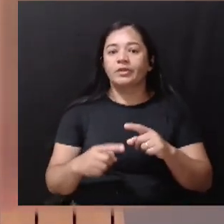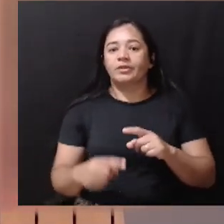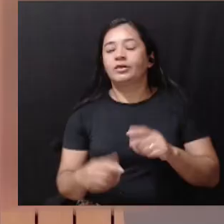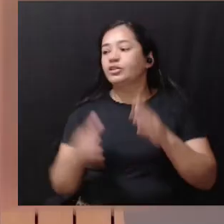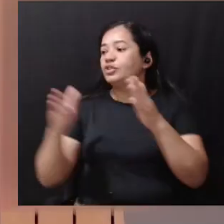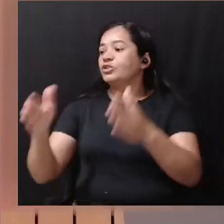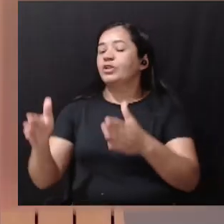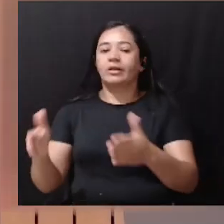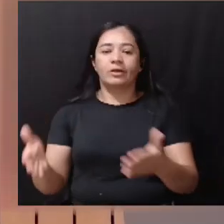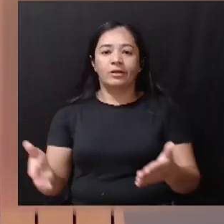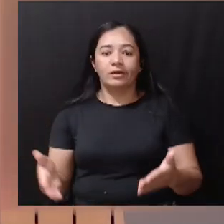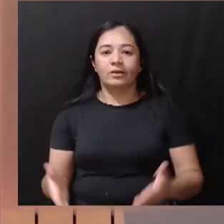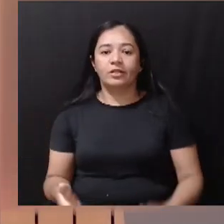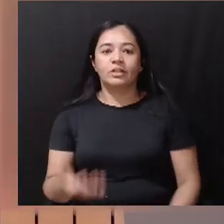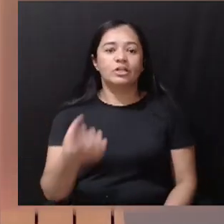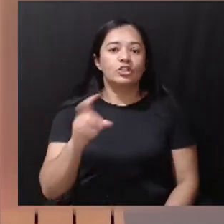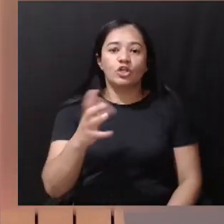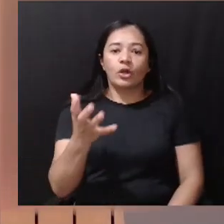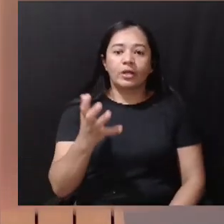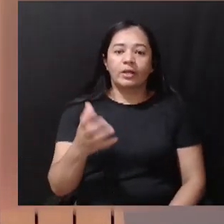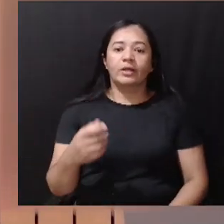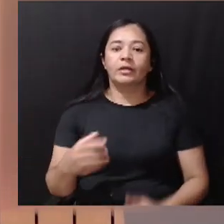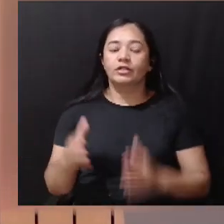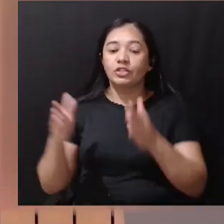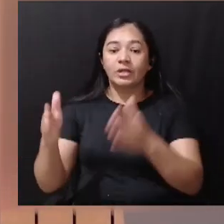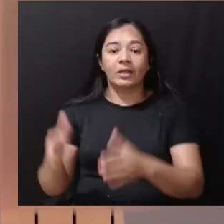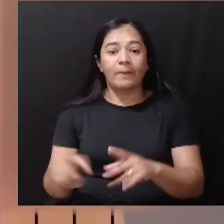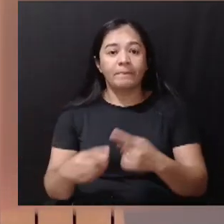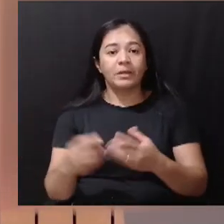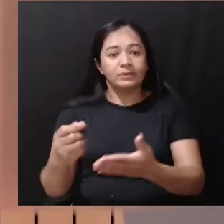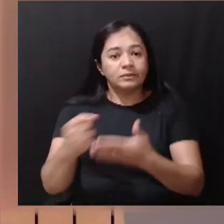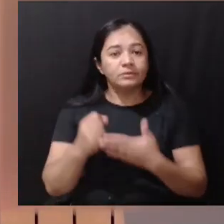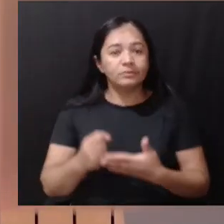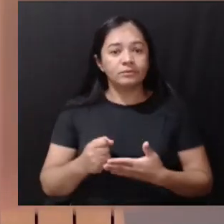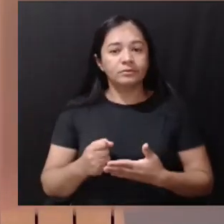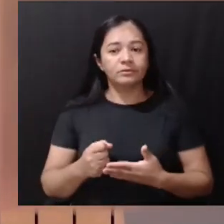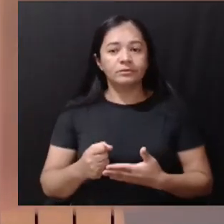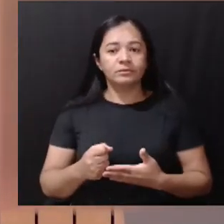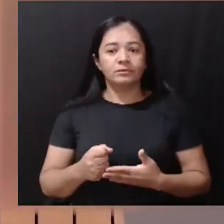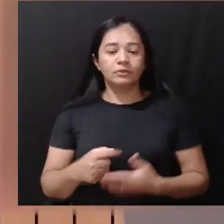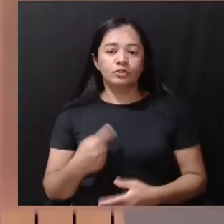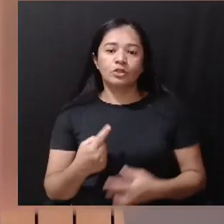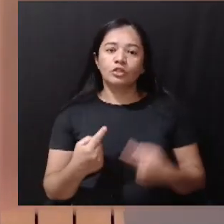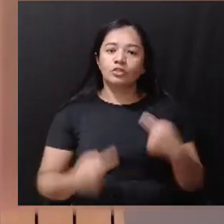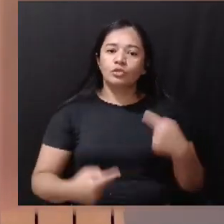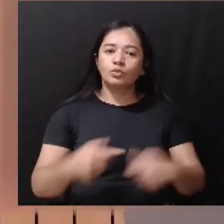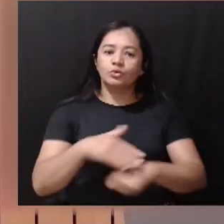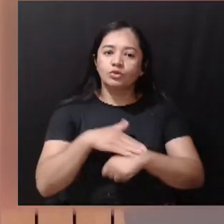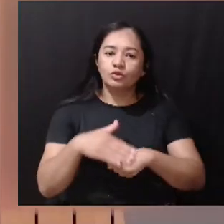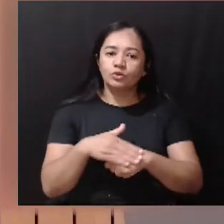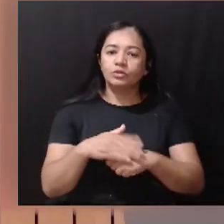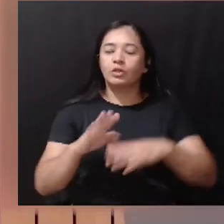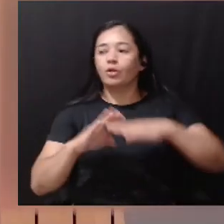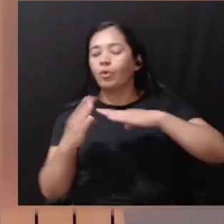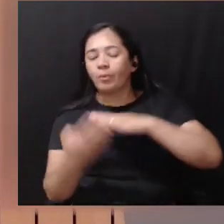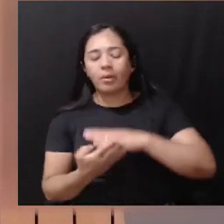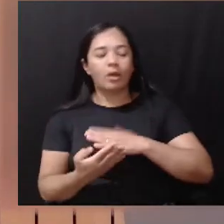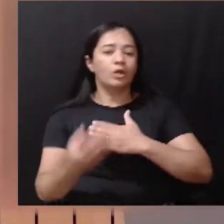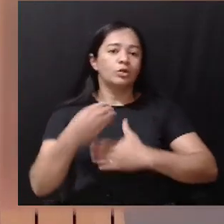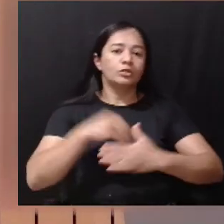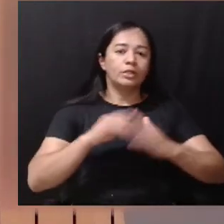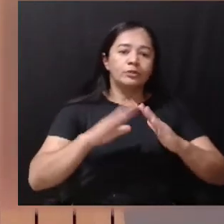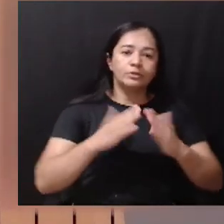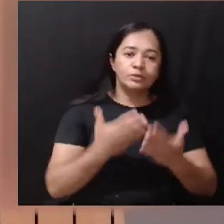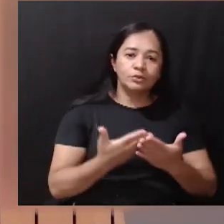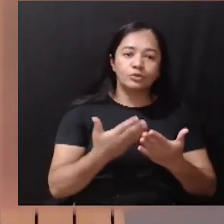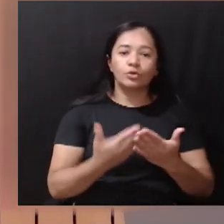questão de só querer, né, de chegar até lá, mas de trazer isso, né, então, para as discussões, para dentro do bairro, para trazer dentro das escolas, para trazer